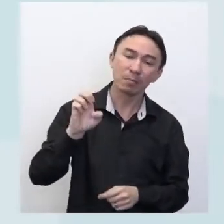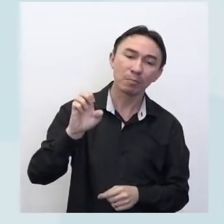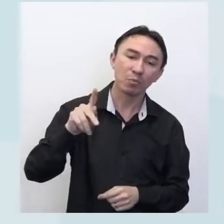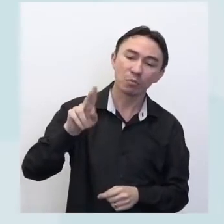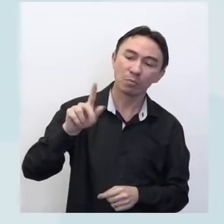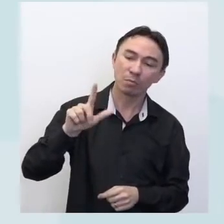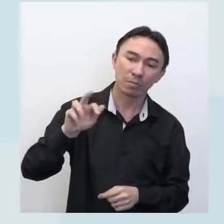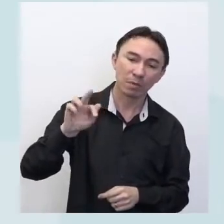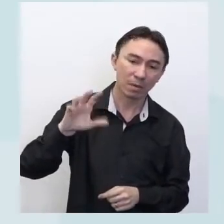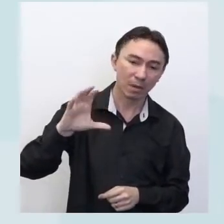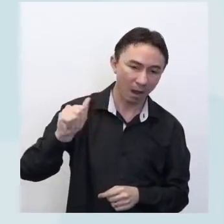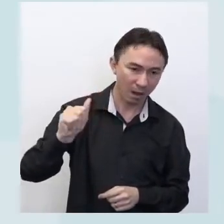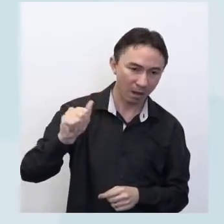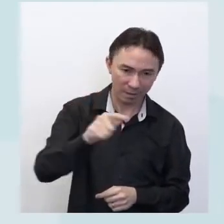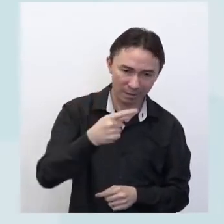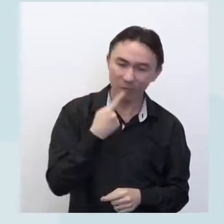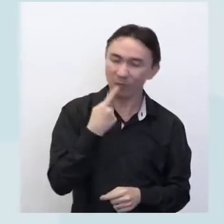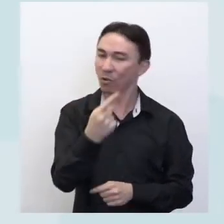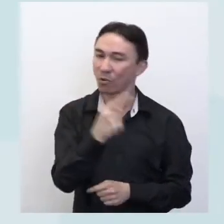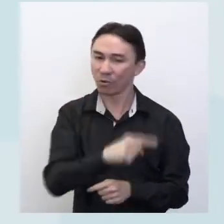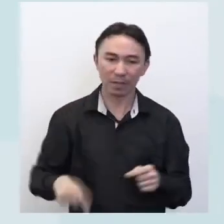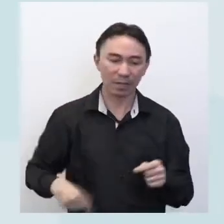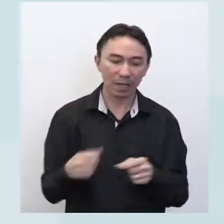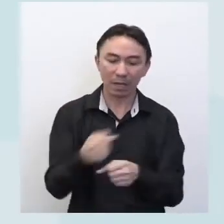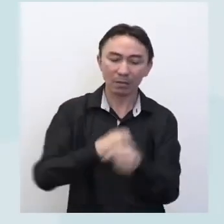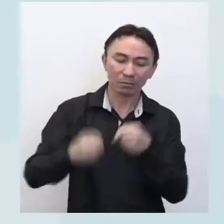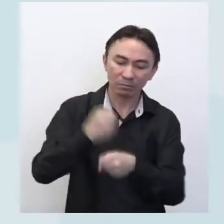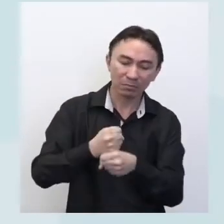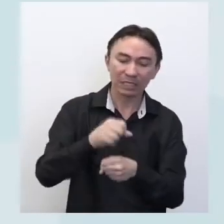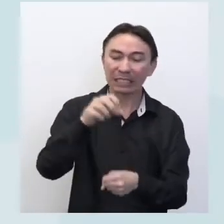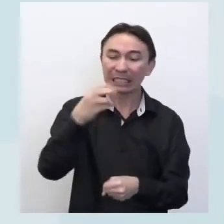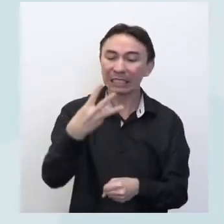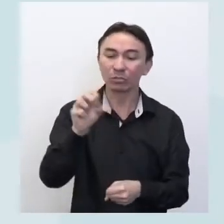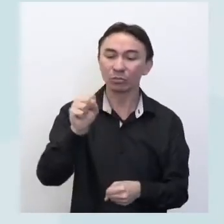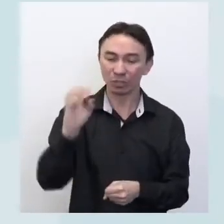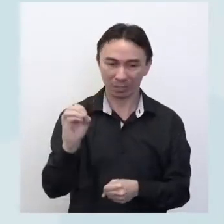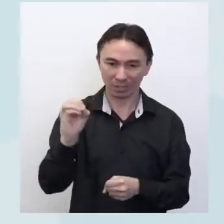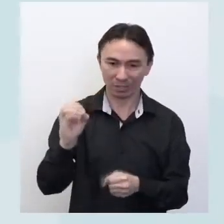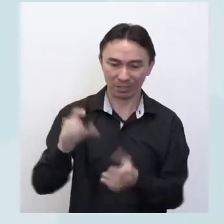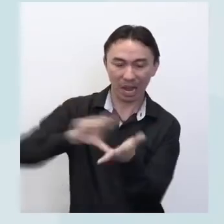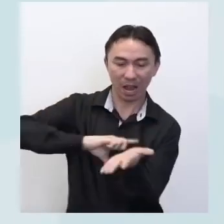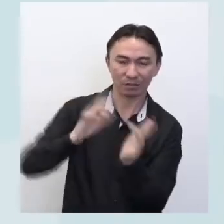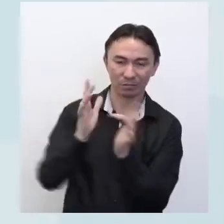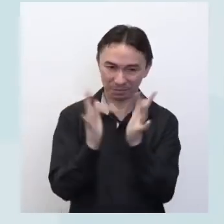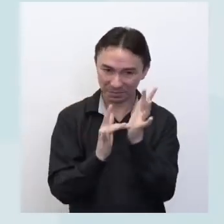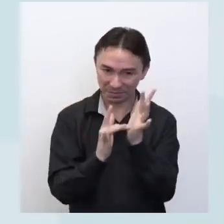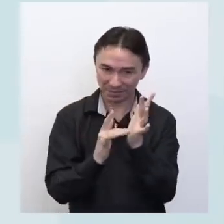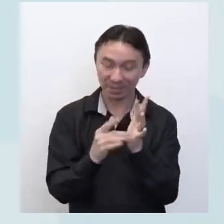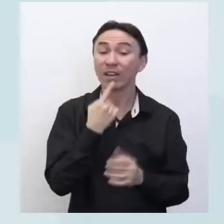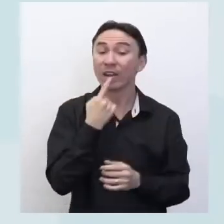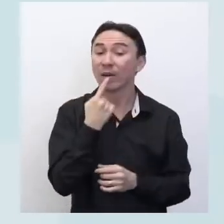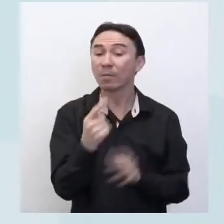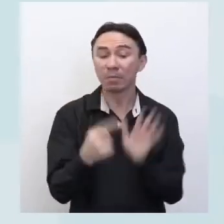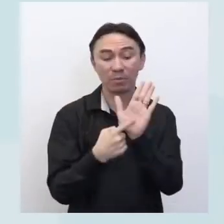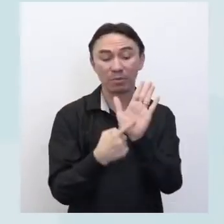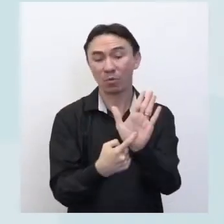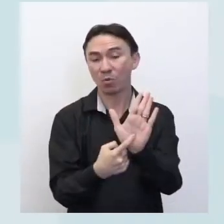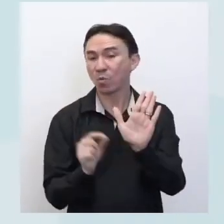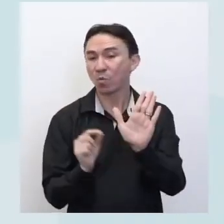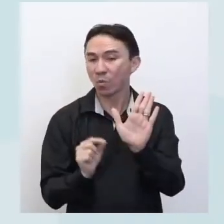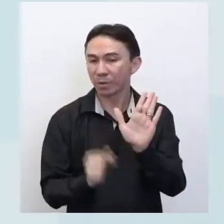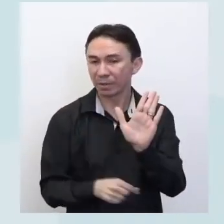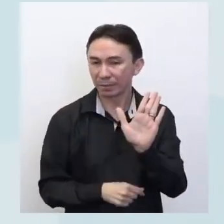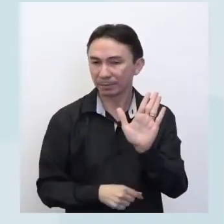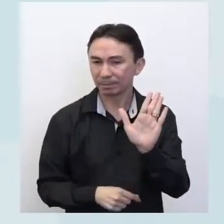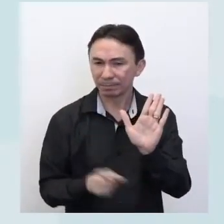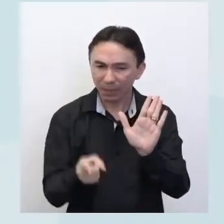em 380 a.C., o Platão, ele apresenta ali um mito, que